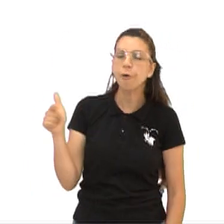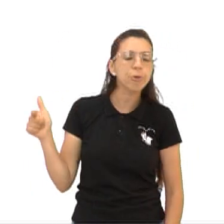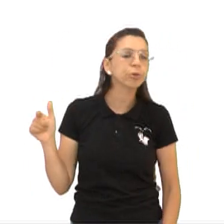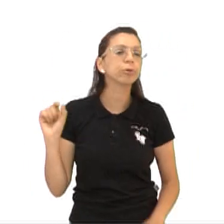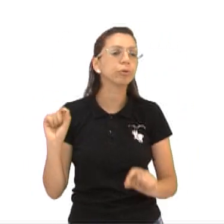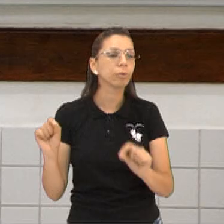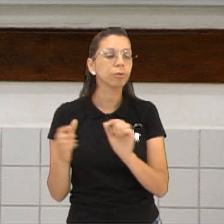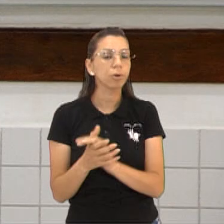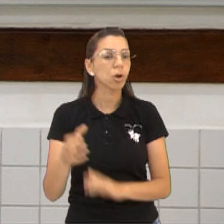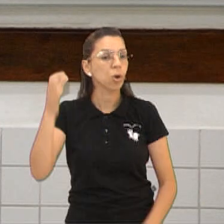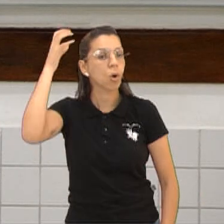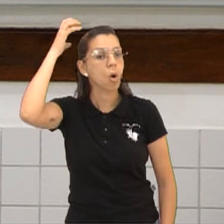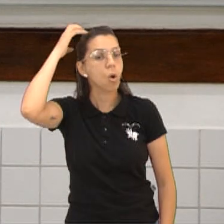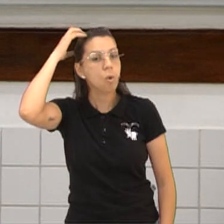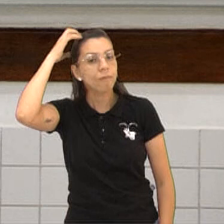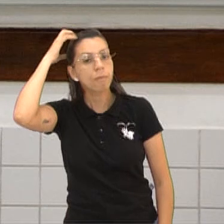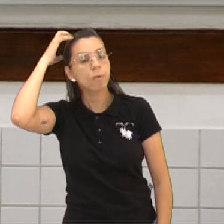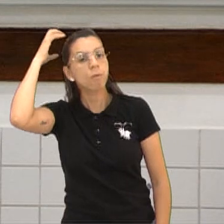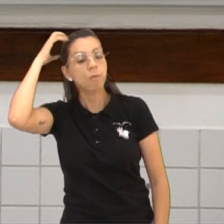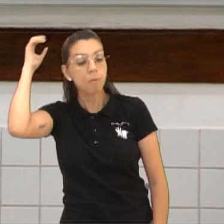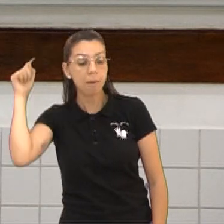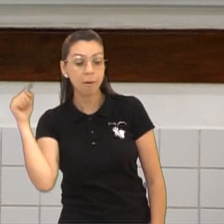conclusão: culparemos as galinhas.